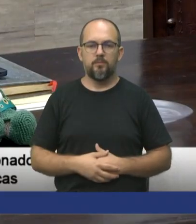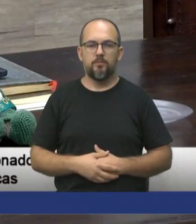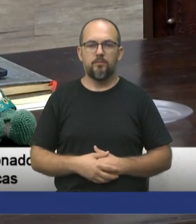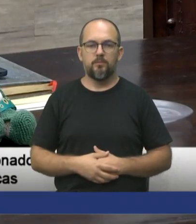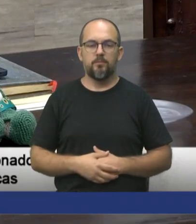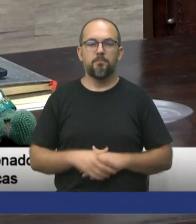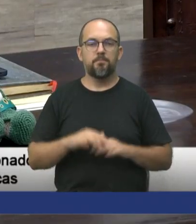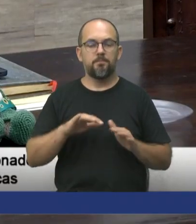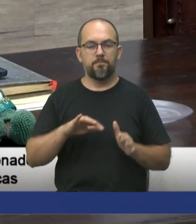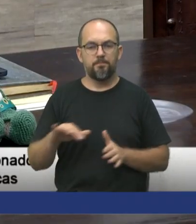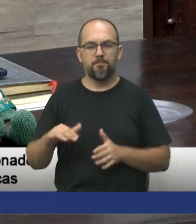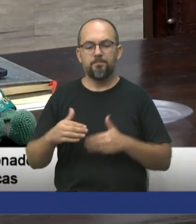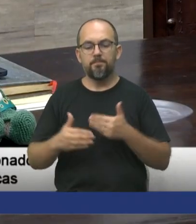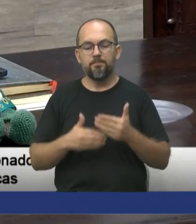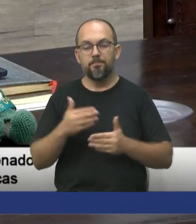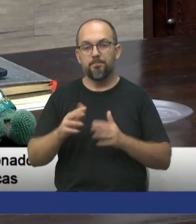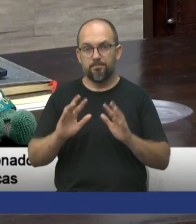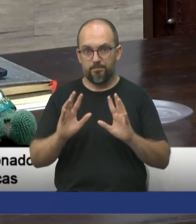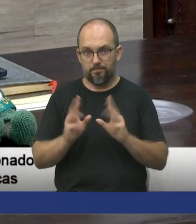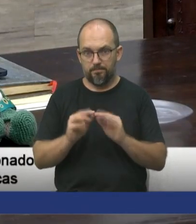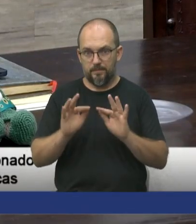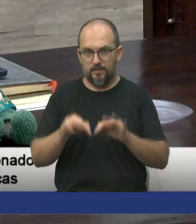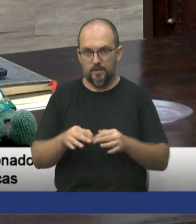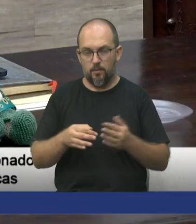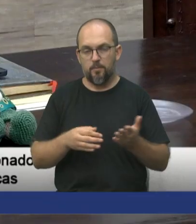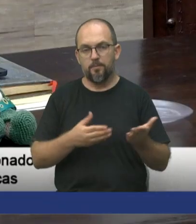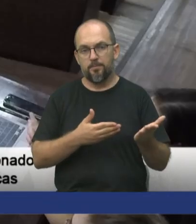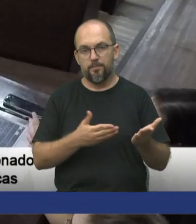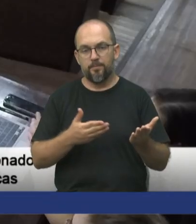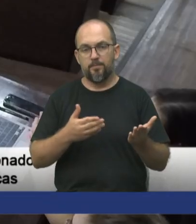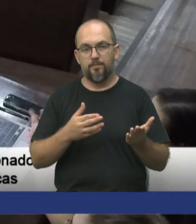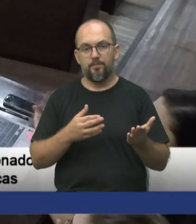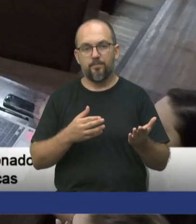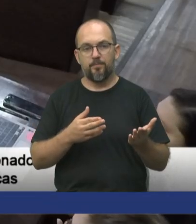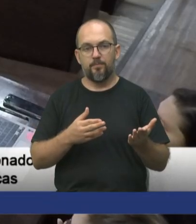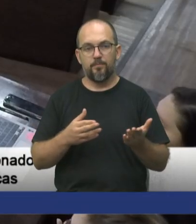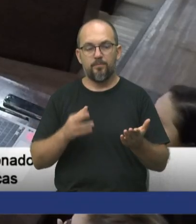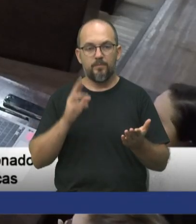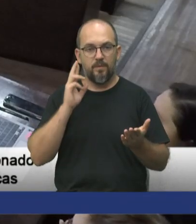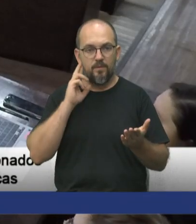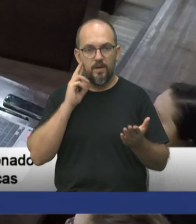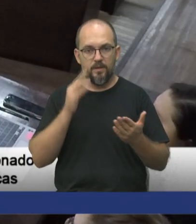vamos caminhando para as considerações finais. Doutora Rafaela, por favor.